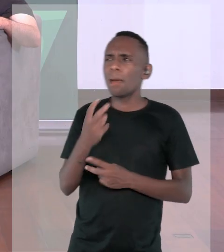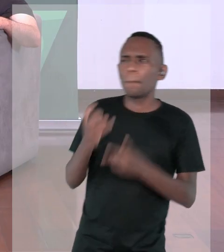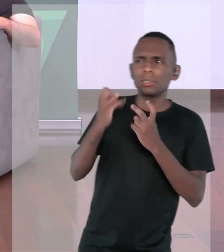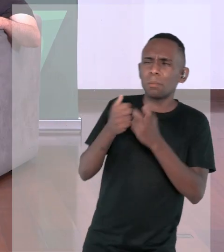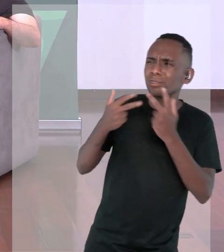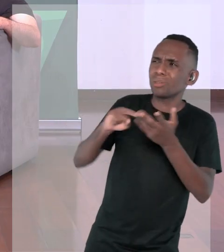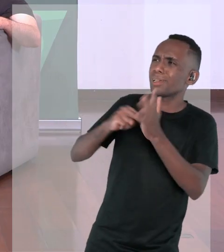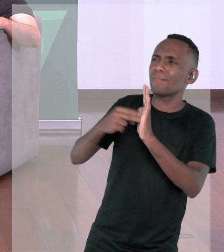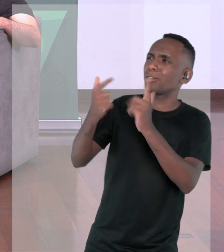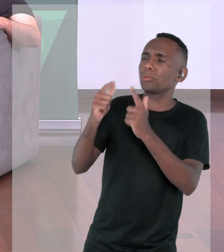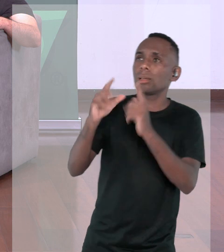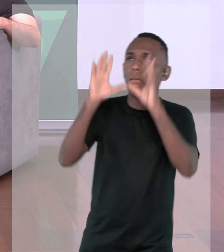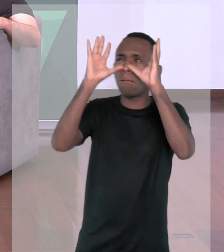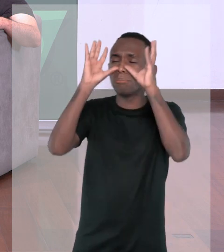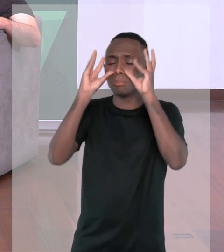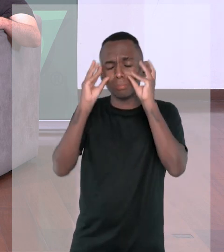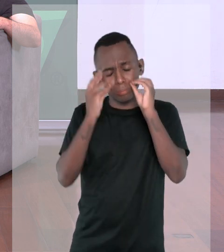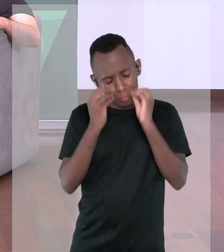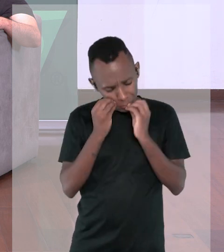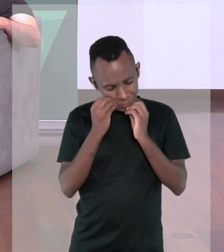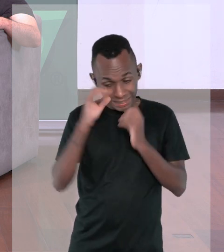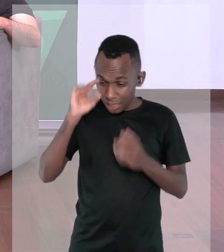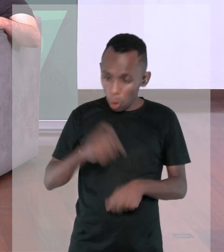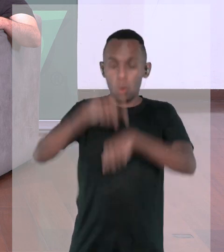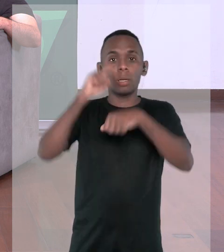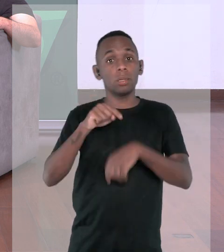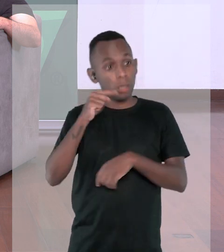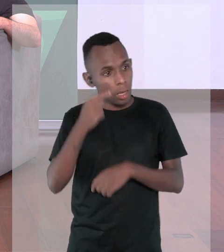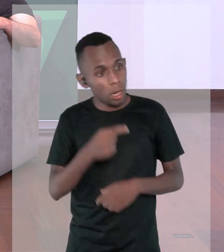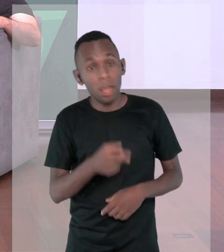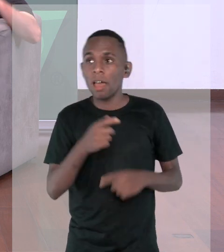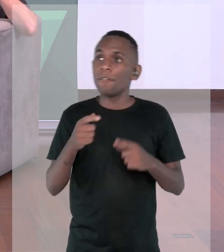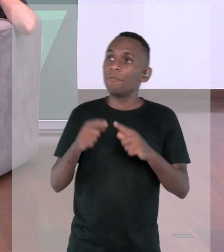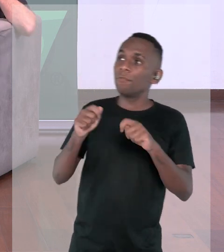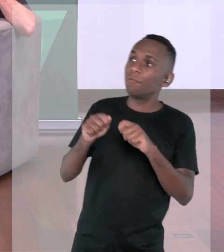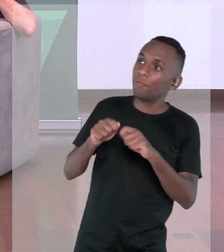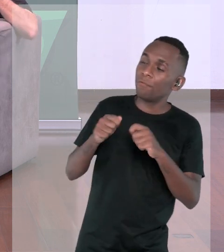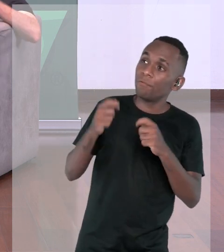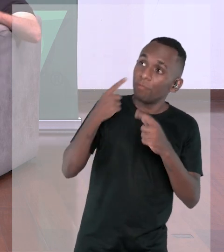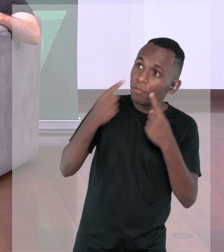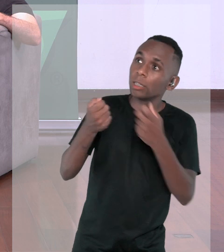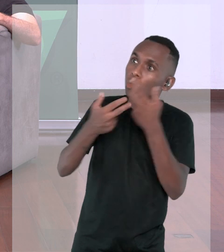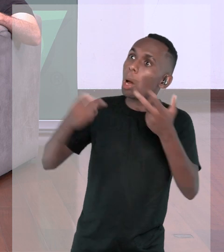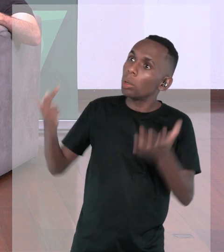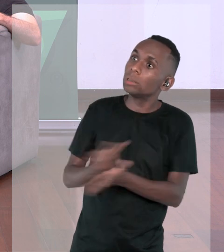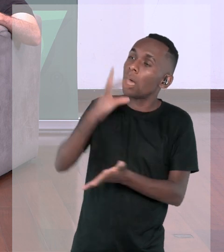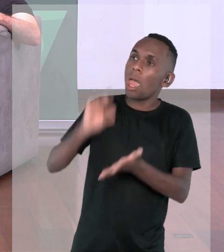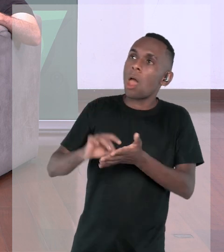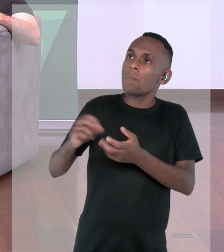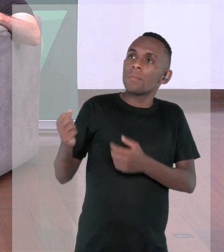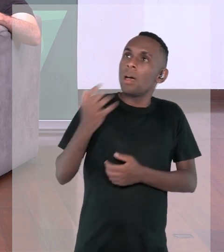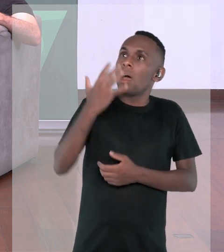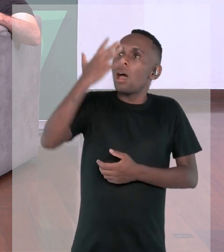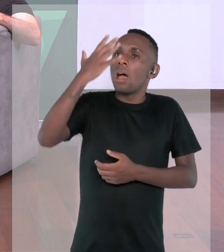não faz sentido, o olho delas murcha na hora. E na hora que elas veem coisas acontecer, os olhos dela pulsam. Aí eu falo,